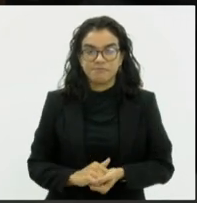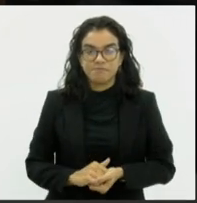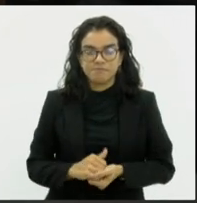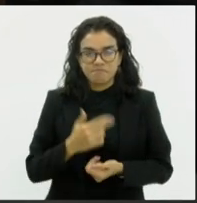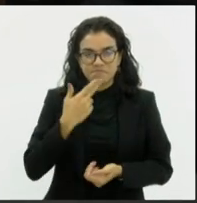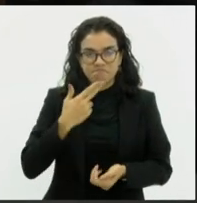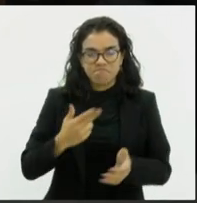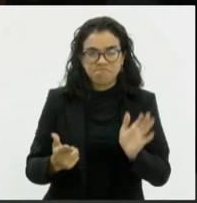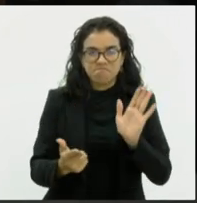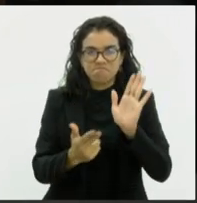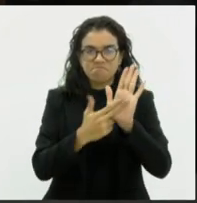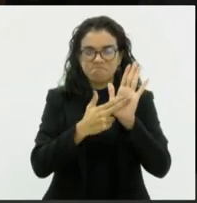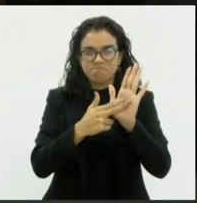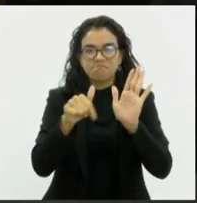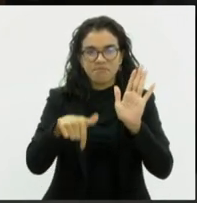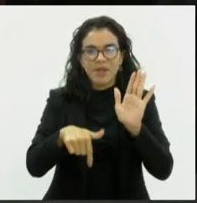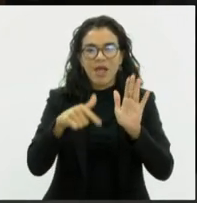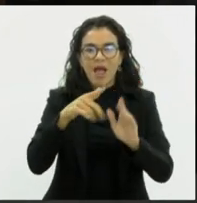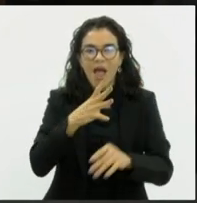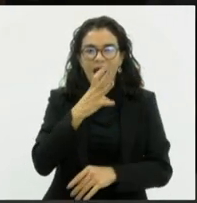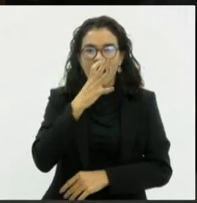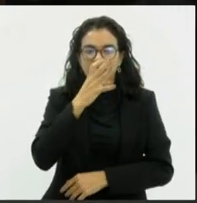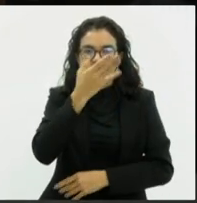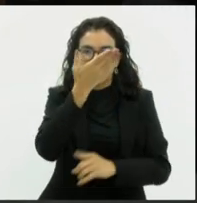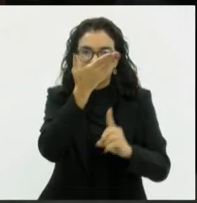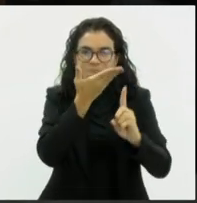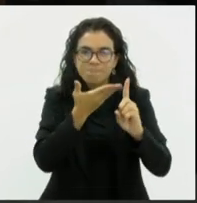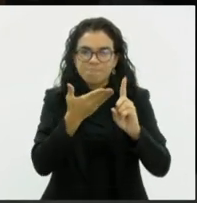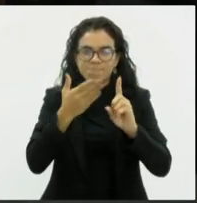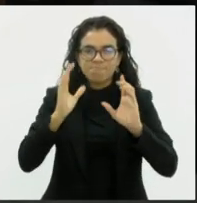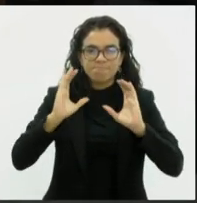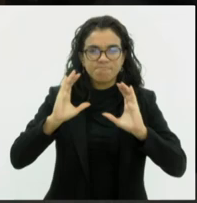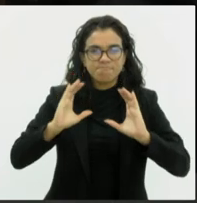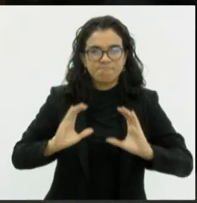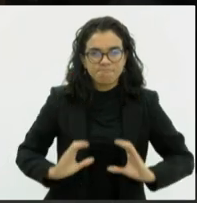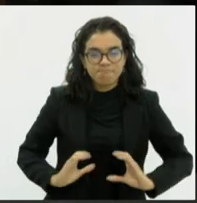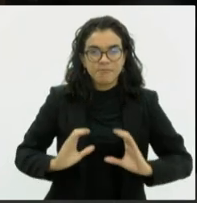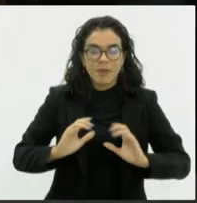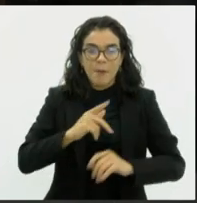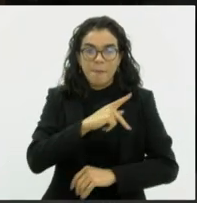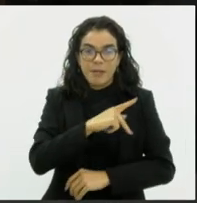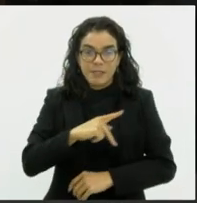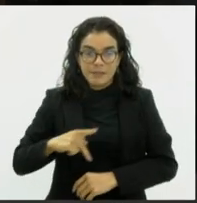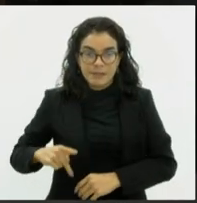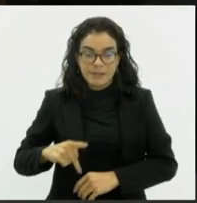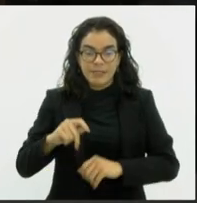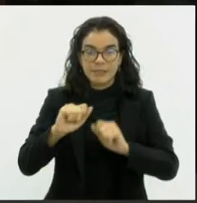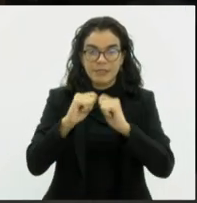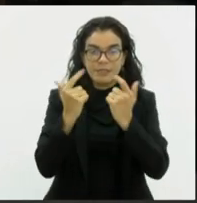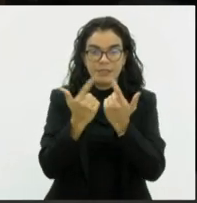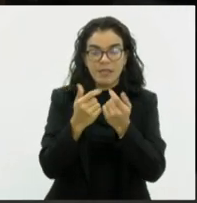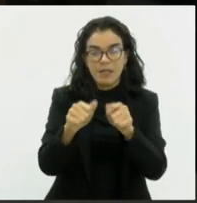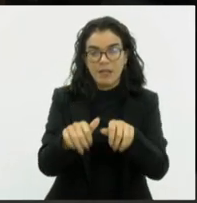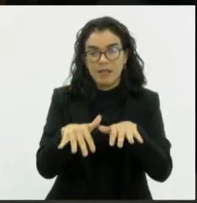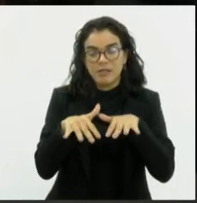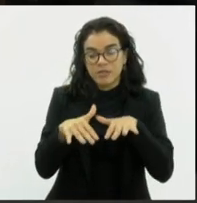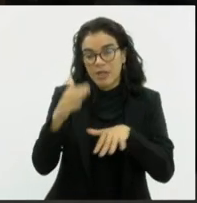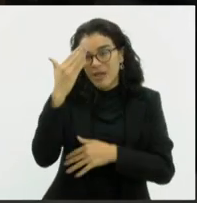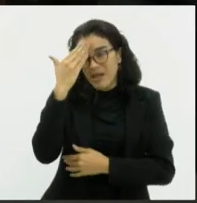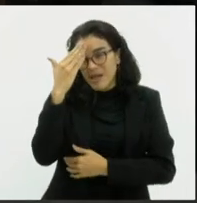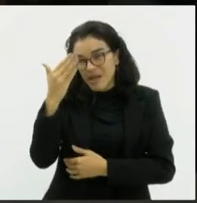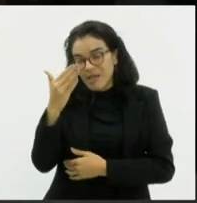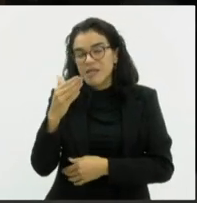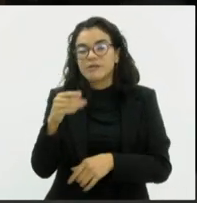minha admiração por sua conduta na presidência dessa casa legislativa. Agradeço